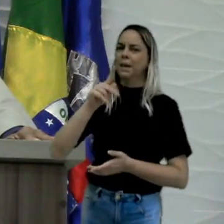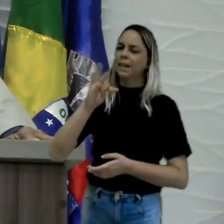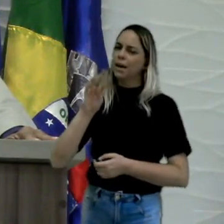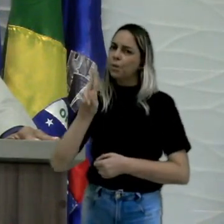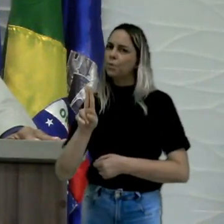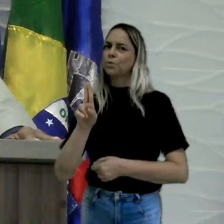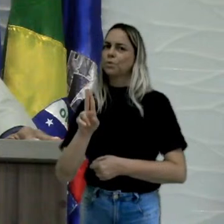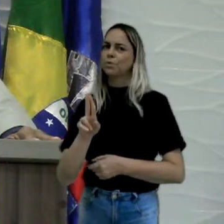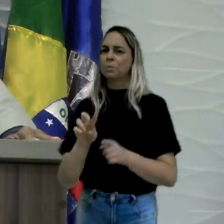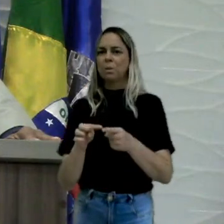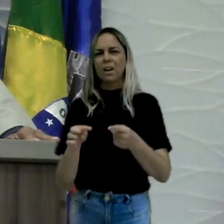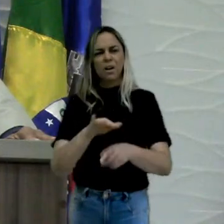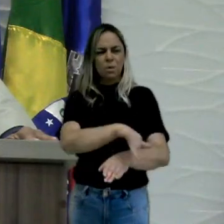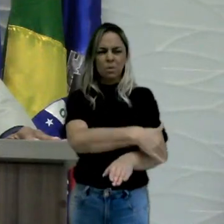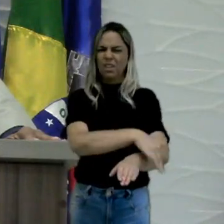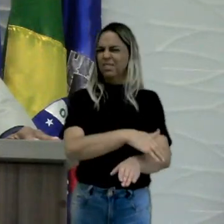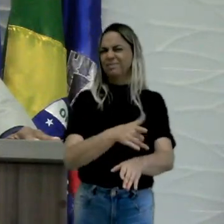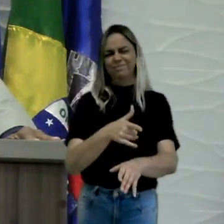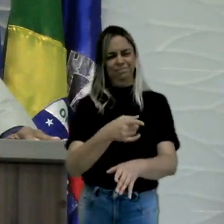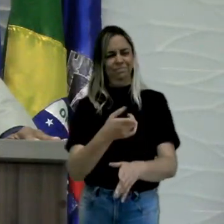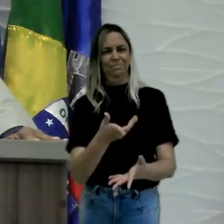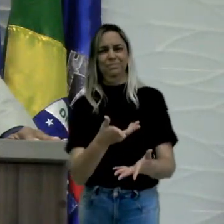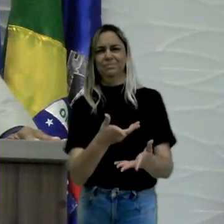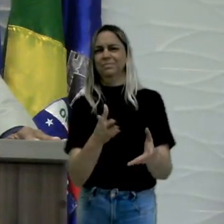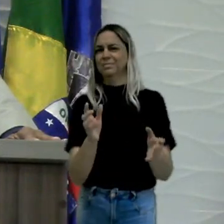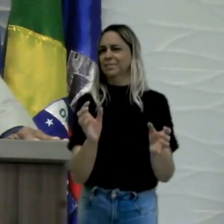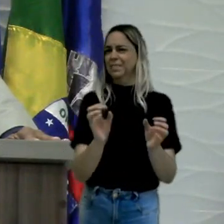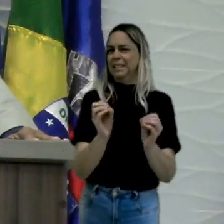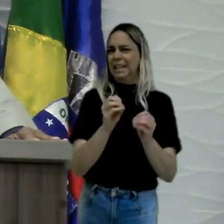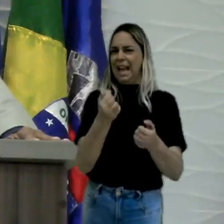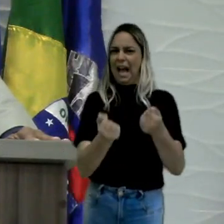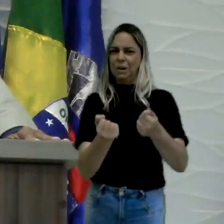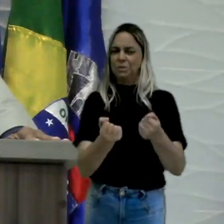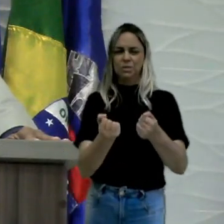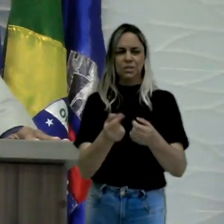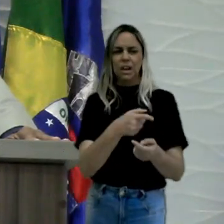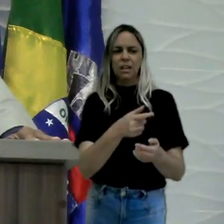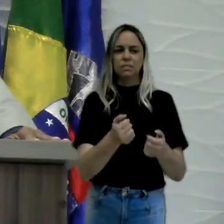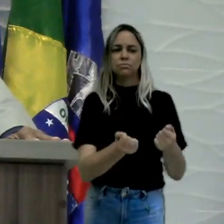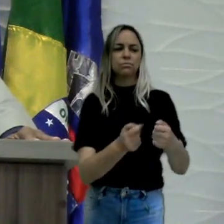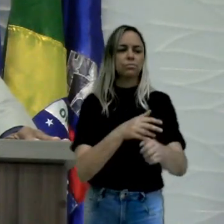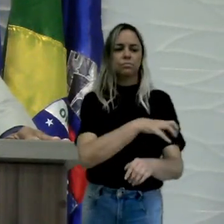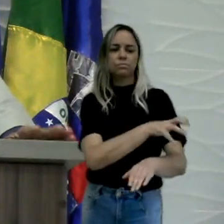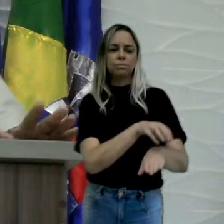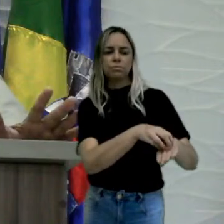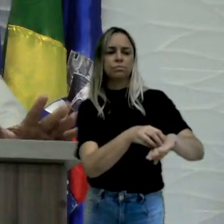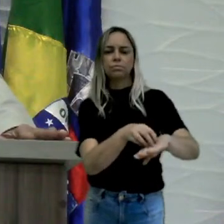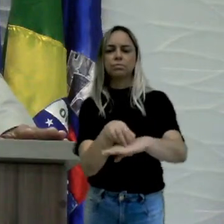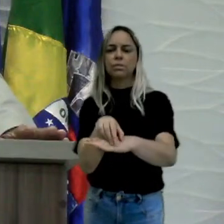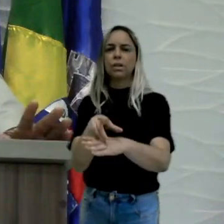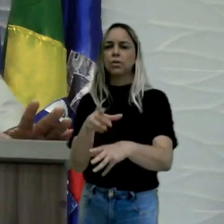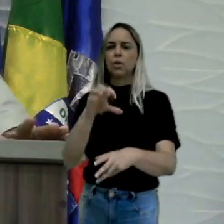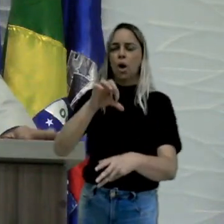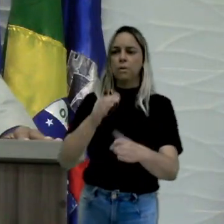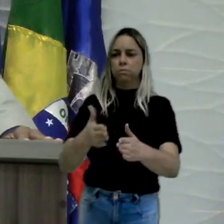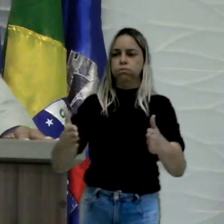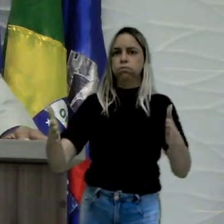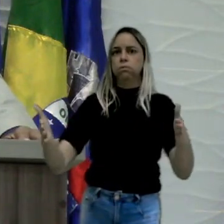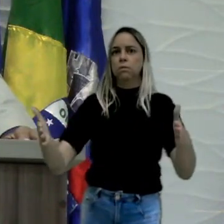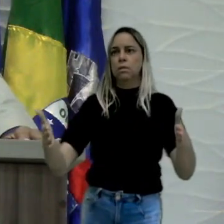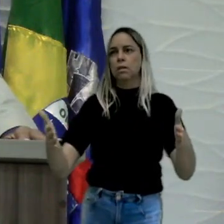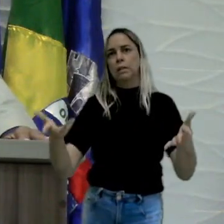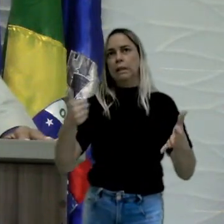Tem rua que não passa. Agora pode confirmar hoje. Eu duvido o carro passar na avenida. Avenida de 7 metros, 9 metros de largura, 10 metros de